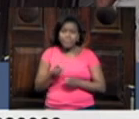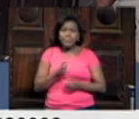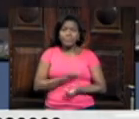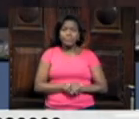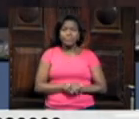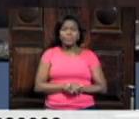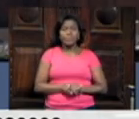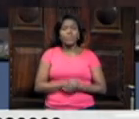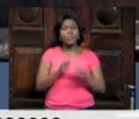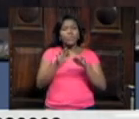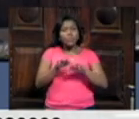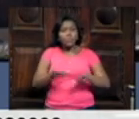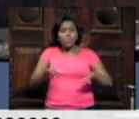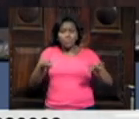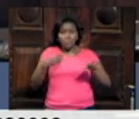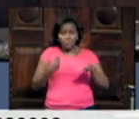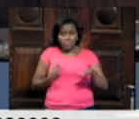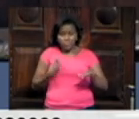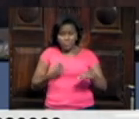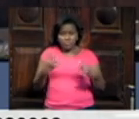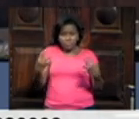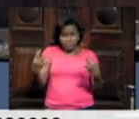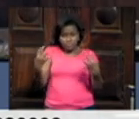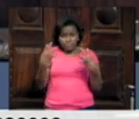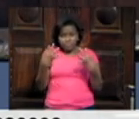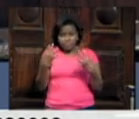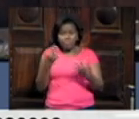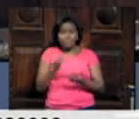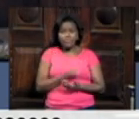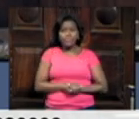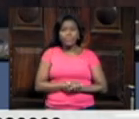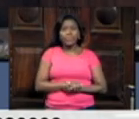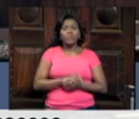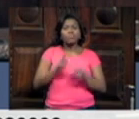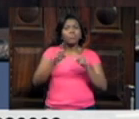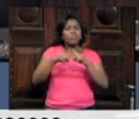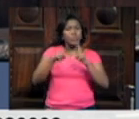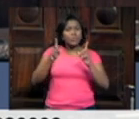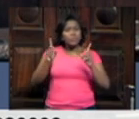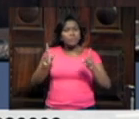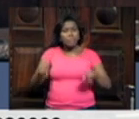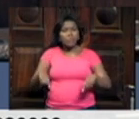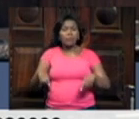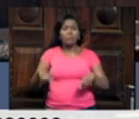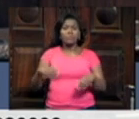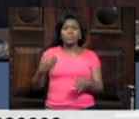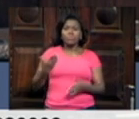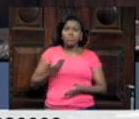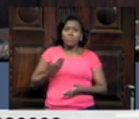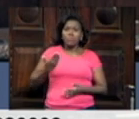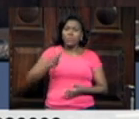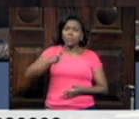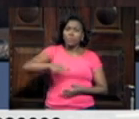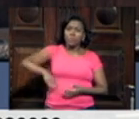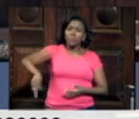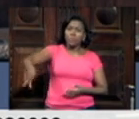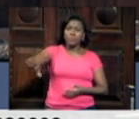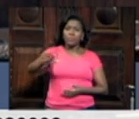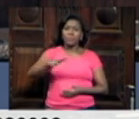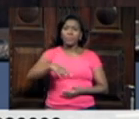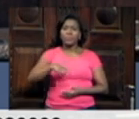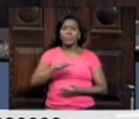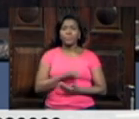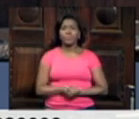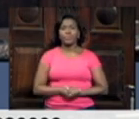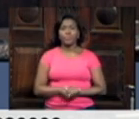senhores deputados presentes, funcionários, imprensa, companheiros e companheiras que ocupam as dependências da